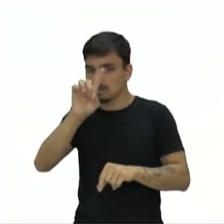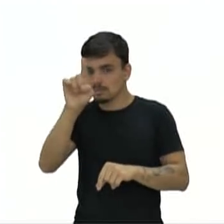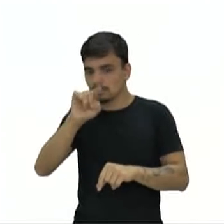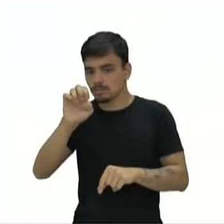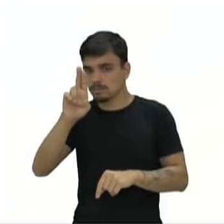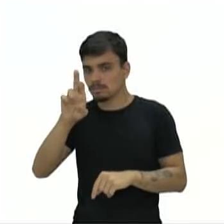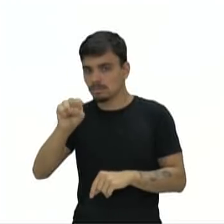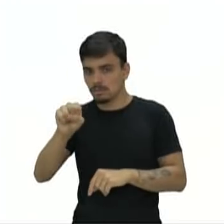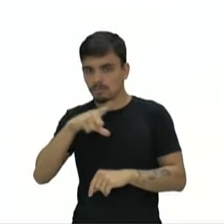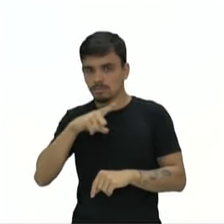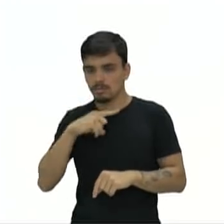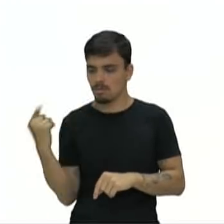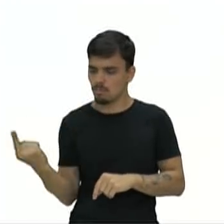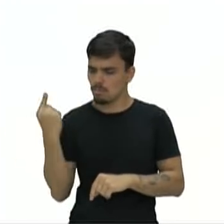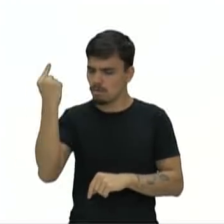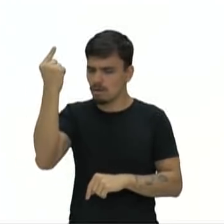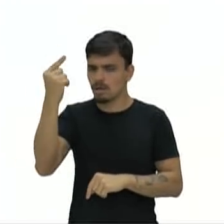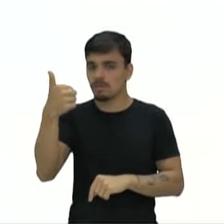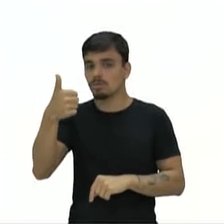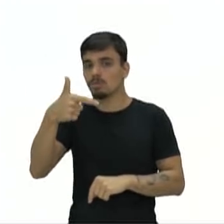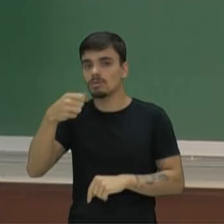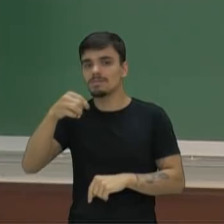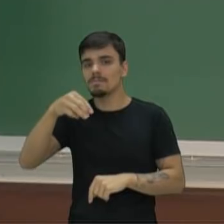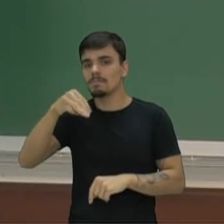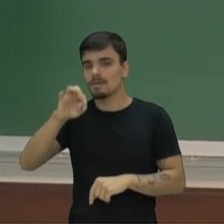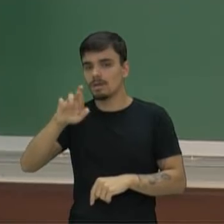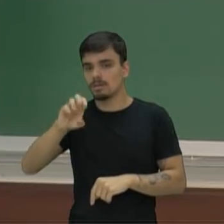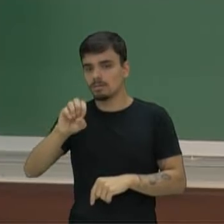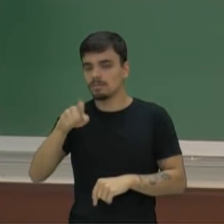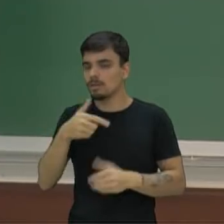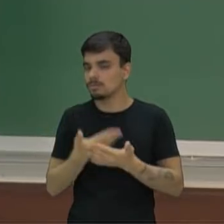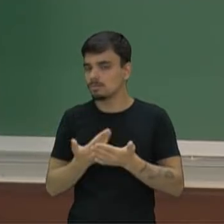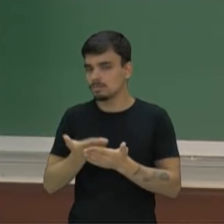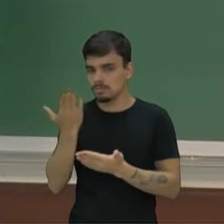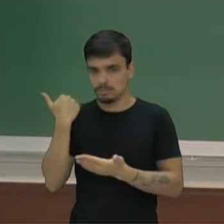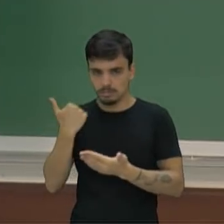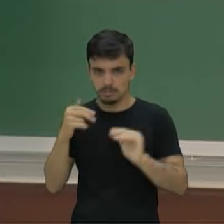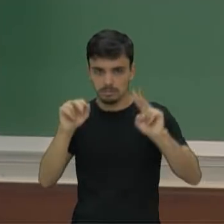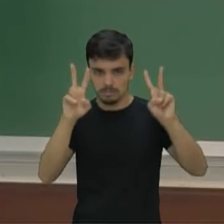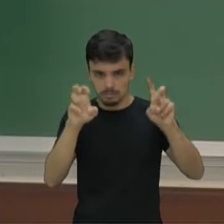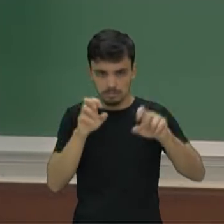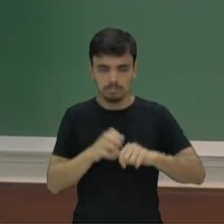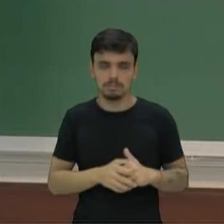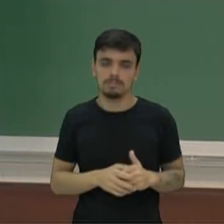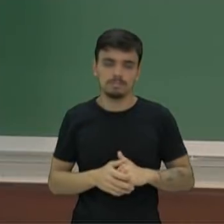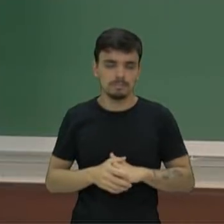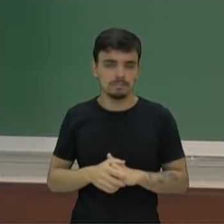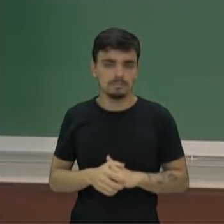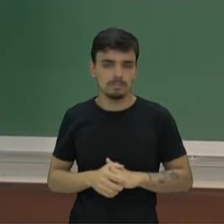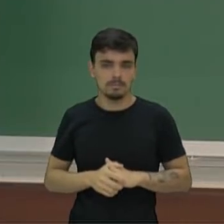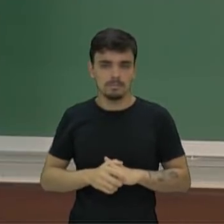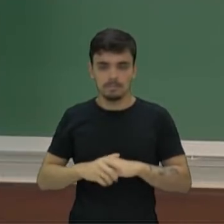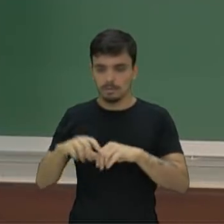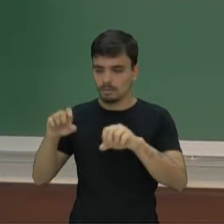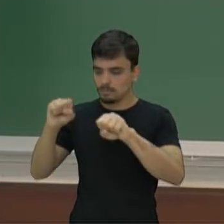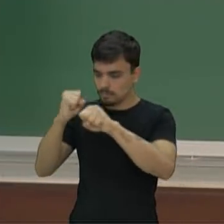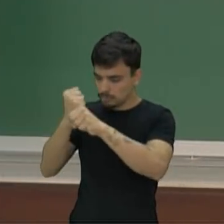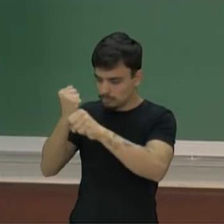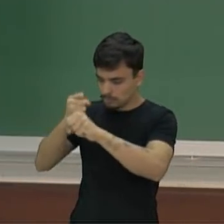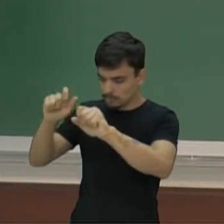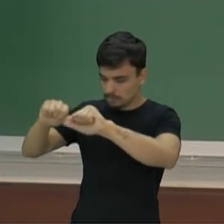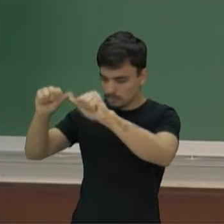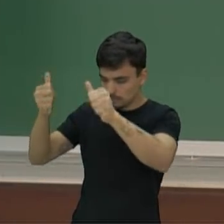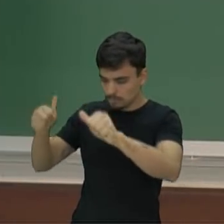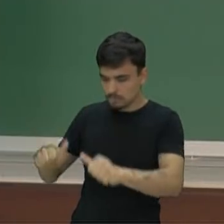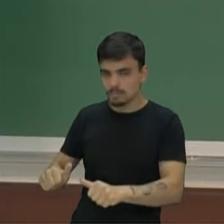mais de 12 metros de altura, que nós já estudamos sobre essa história, inclusive. Essa escultura tinha mais de 12